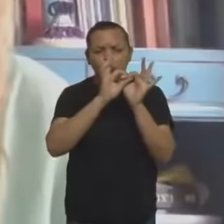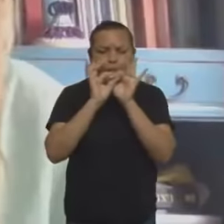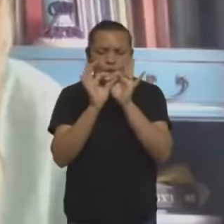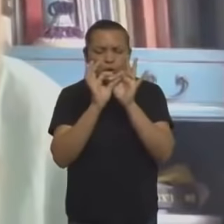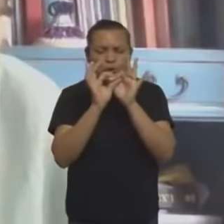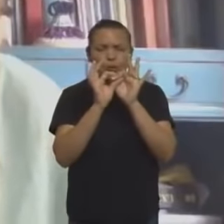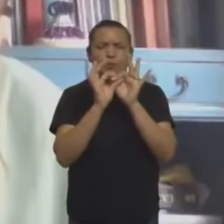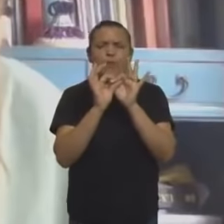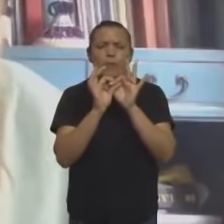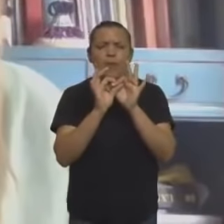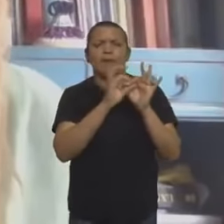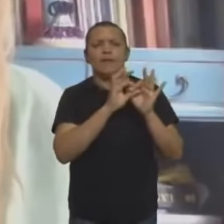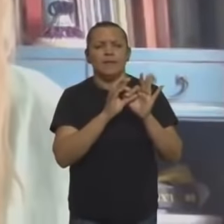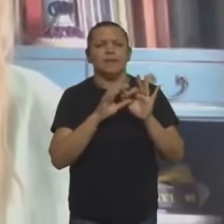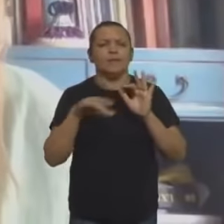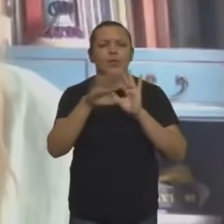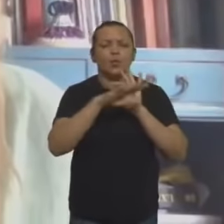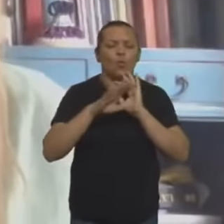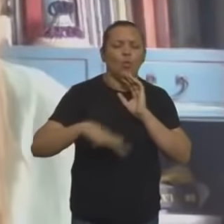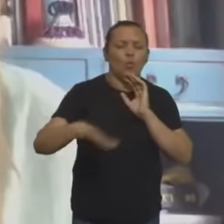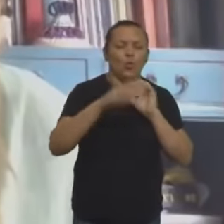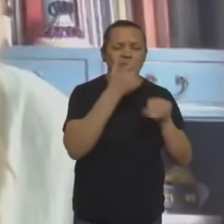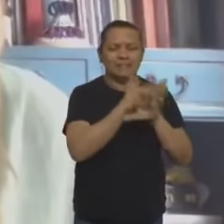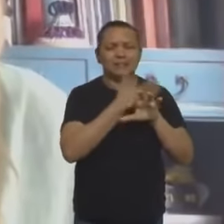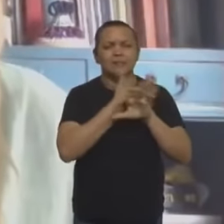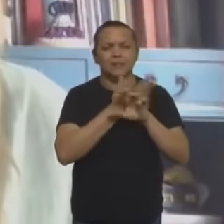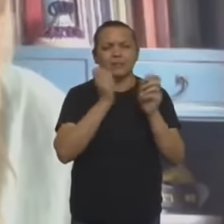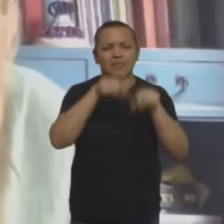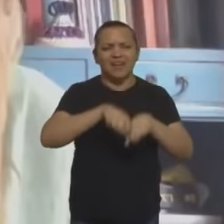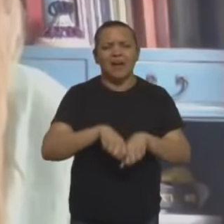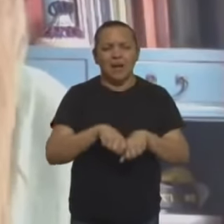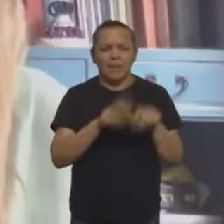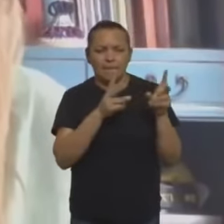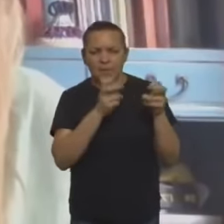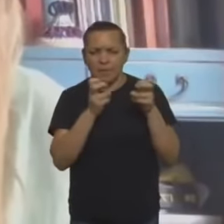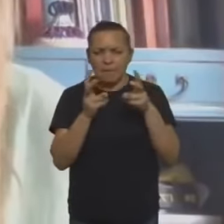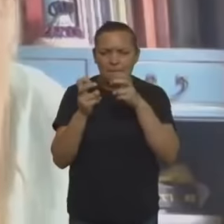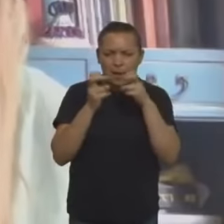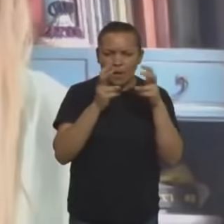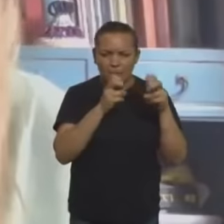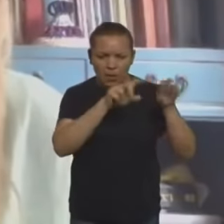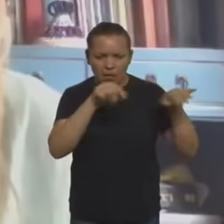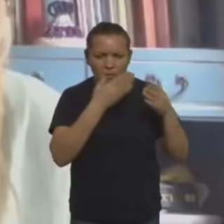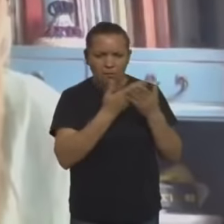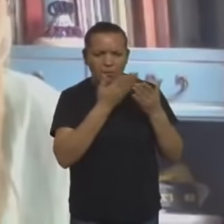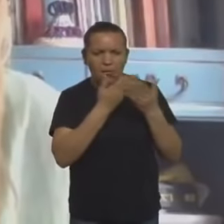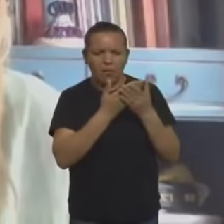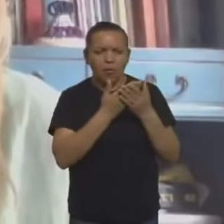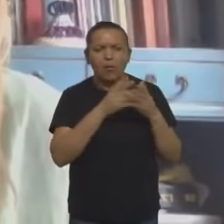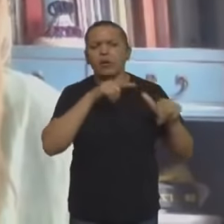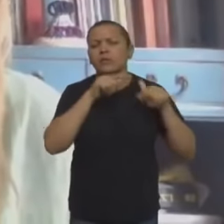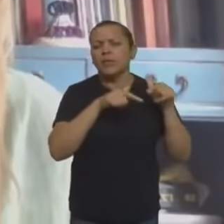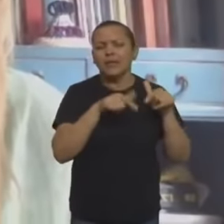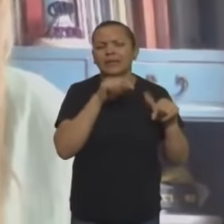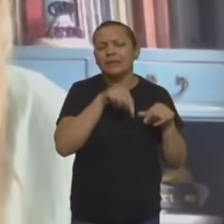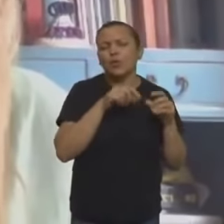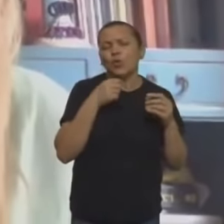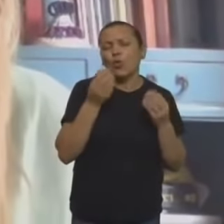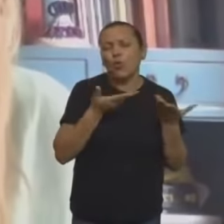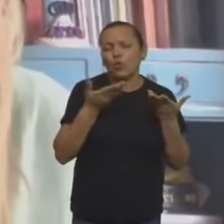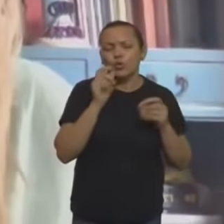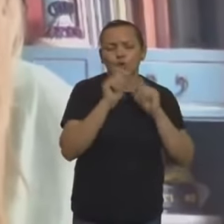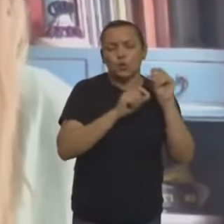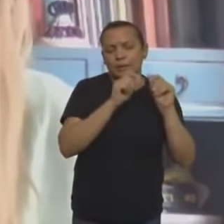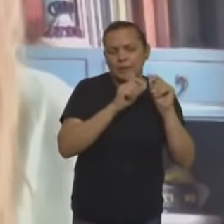trabalhadas, elas estão em todas as aulas, mas eu consigo identificar aula a aula quais são as competências que eu trabalhei ali. E isso,